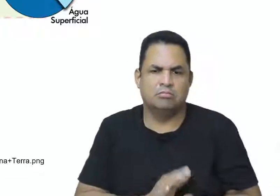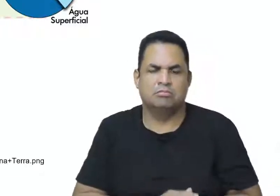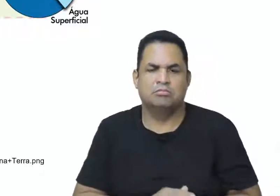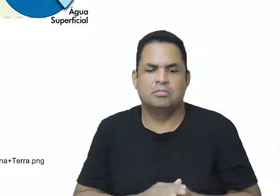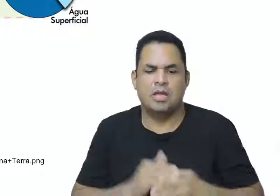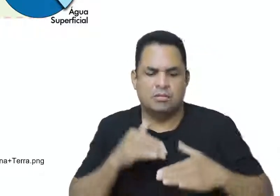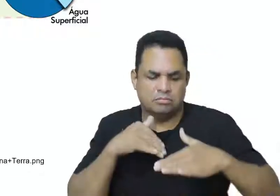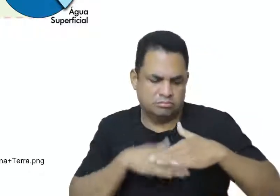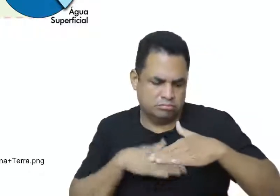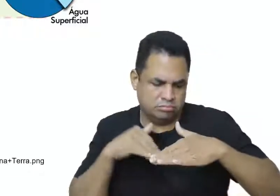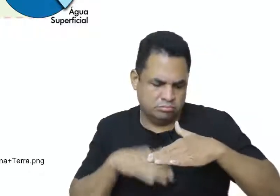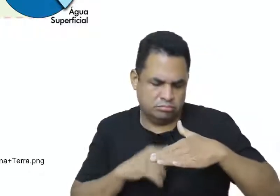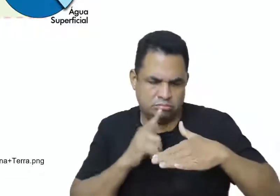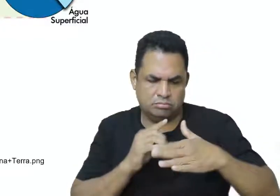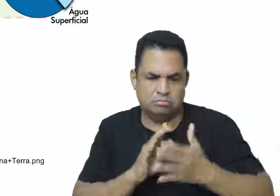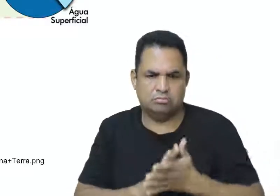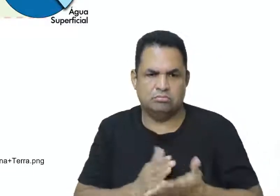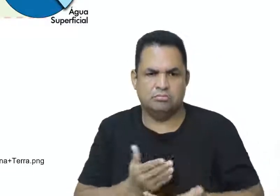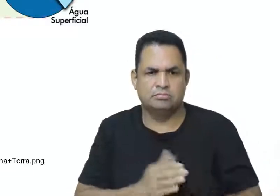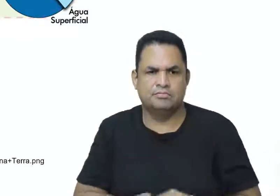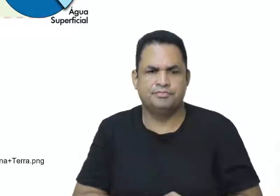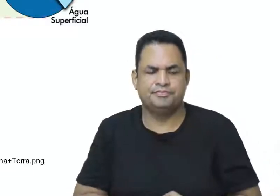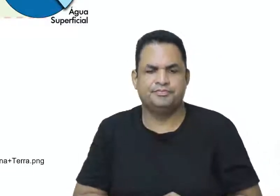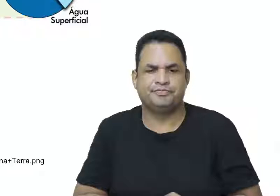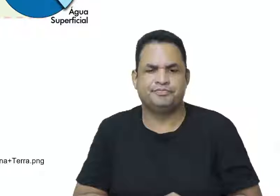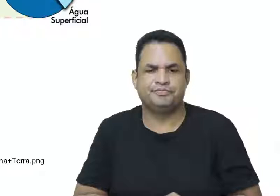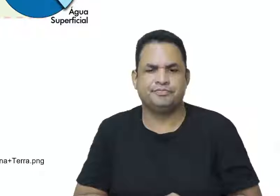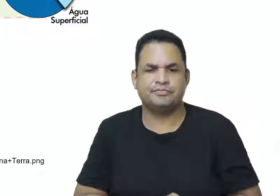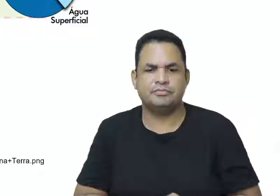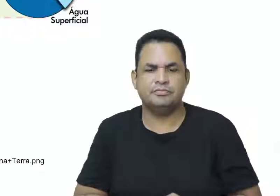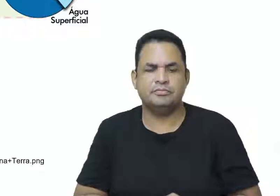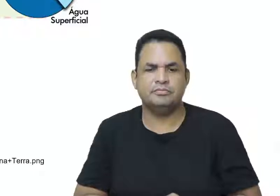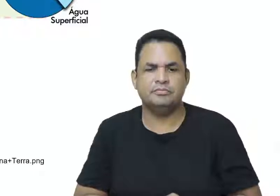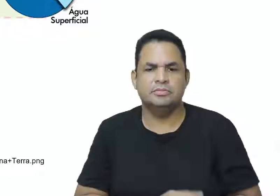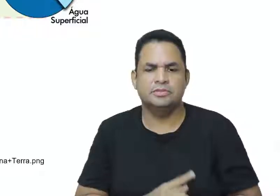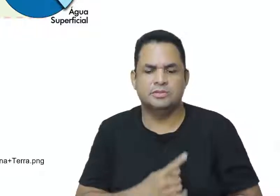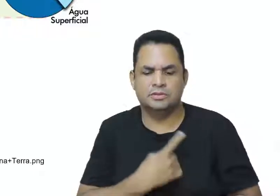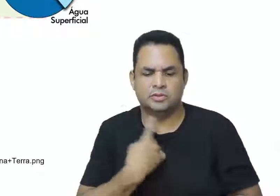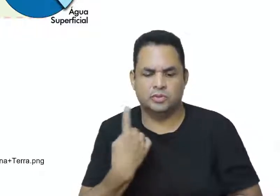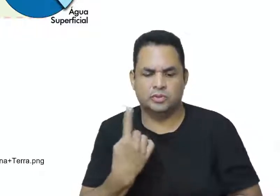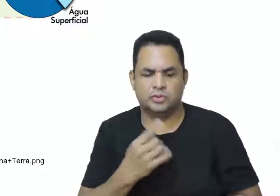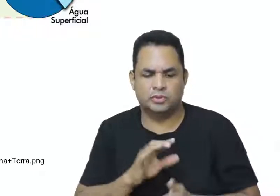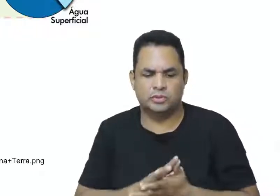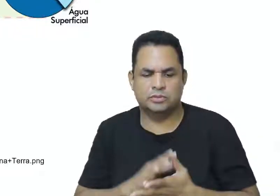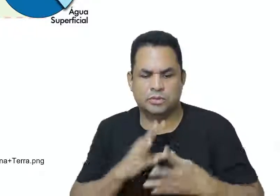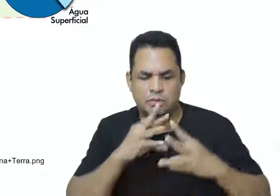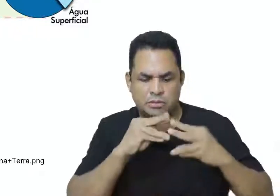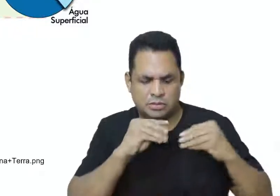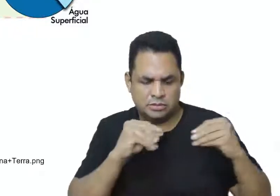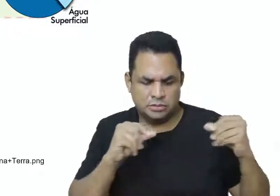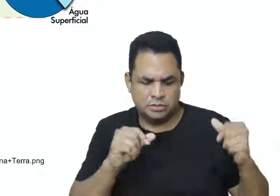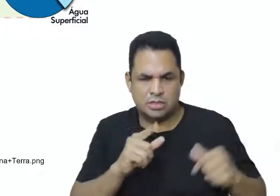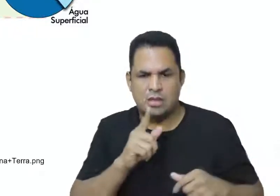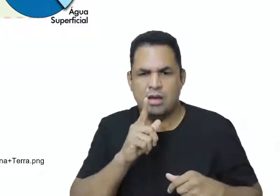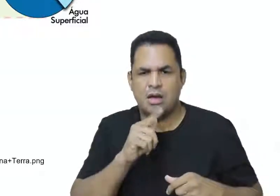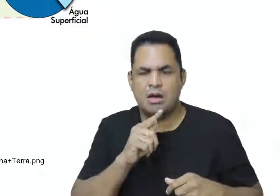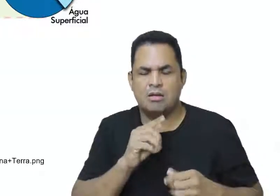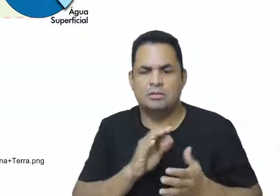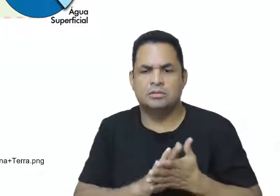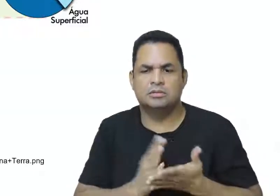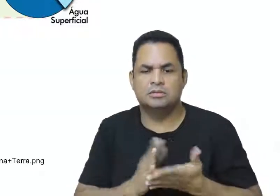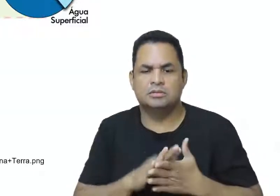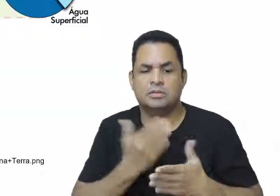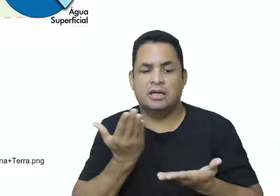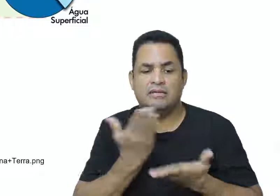água subterrânea, que nós estamos provocando a destruição dessa água, não porque ela vai